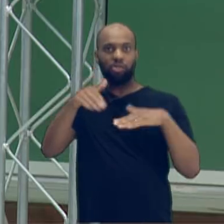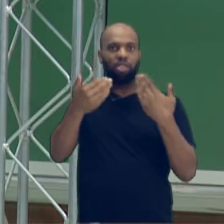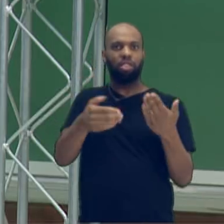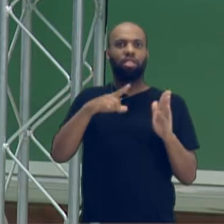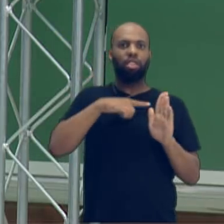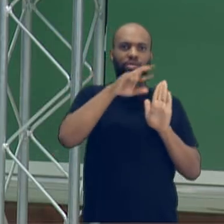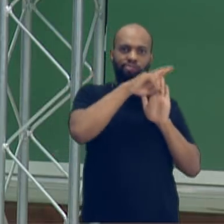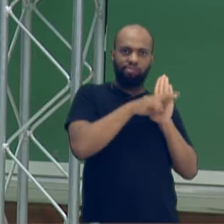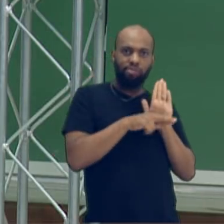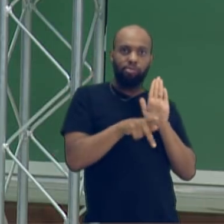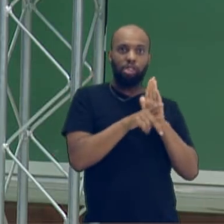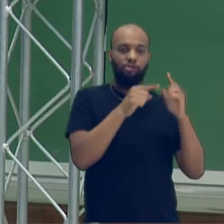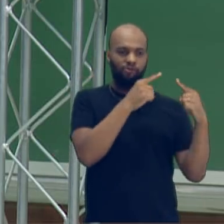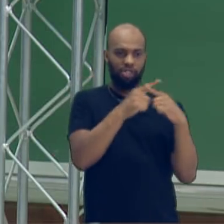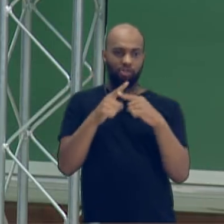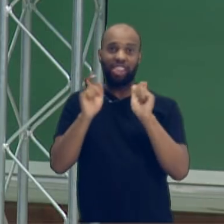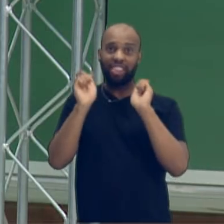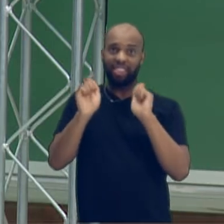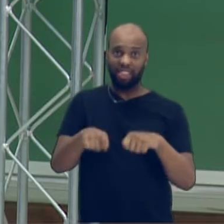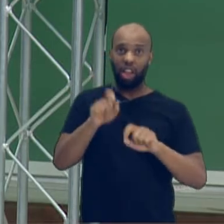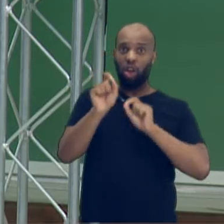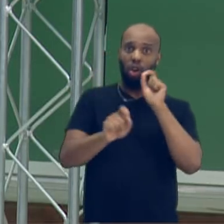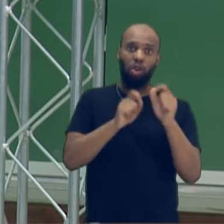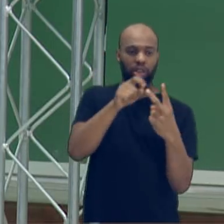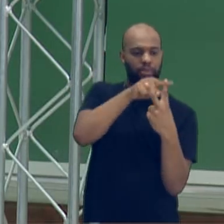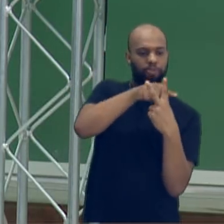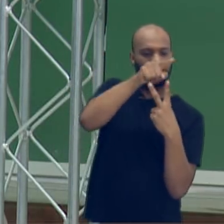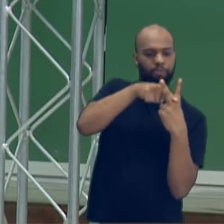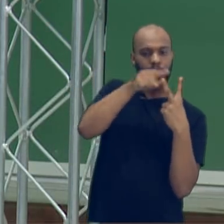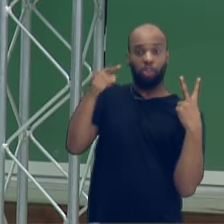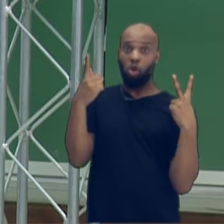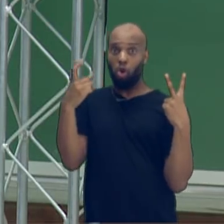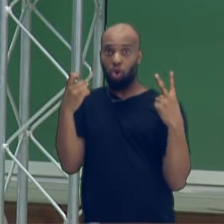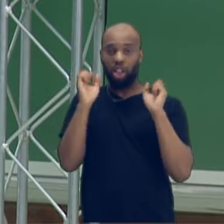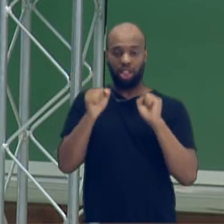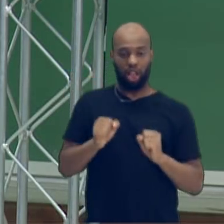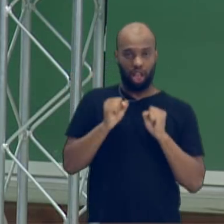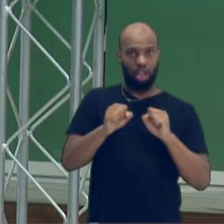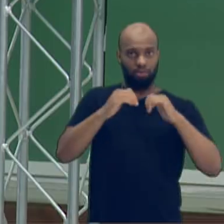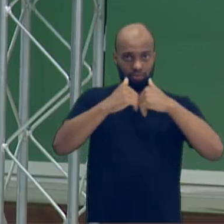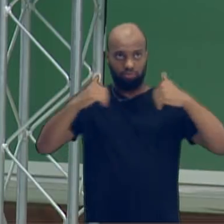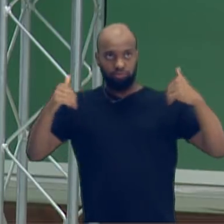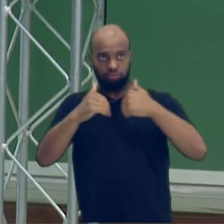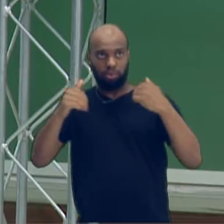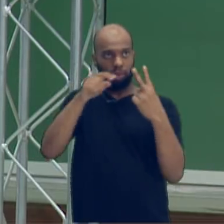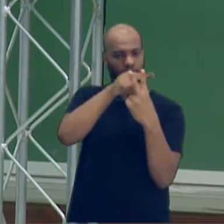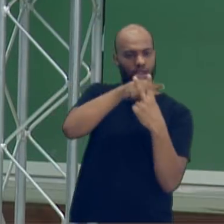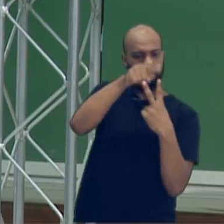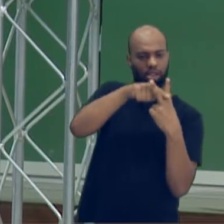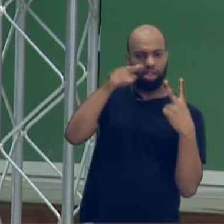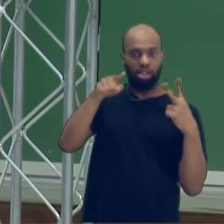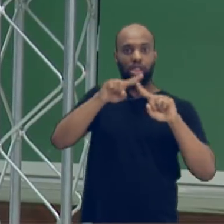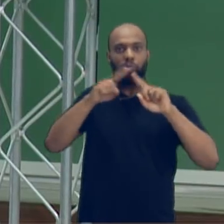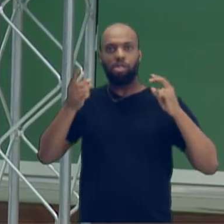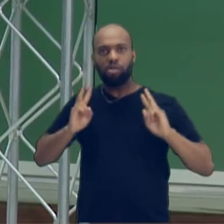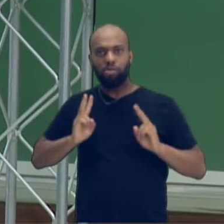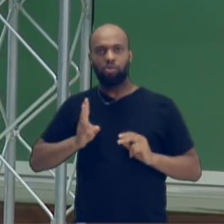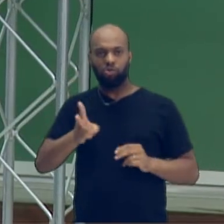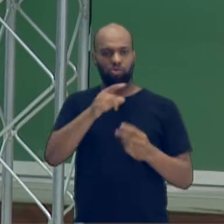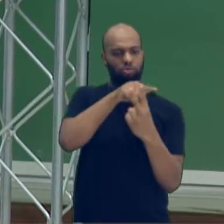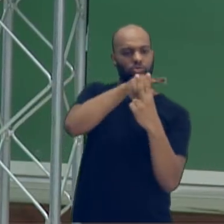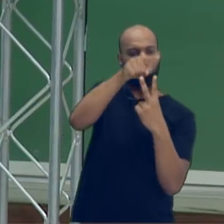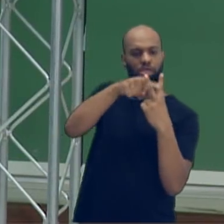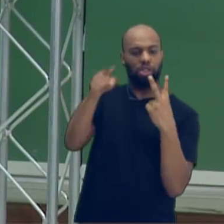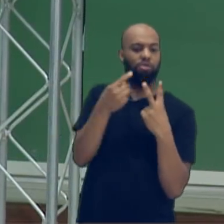da multiplicação, eu posso separar essa raiz em dois radicais, mantendo o mesmo índice, que nesse caso é a raiz